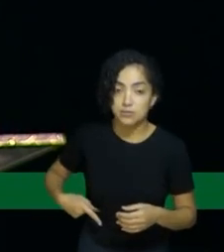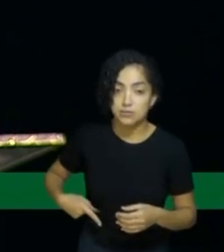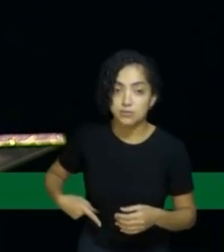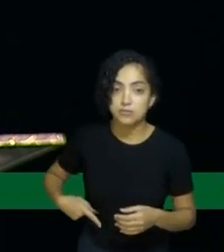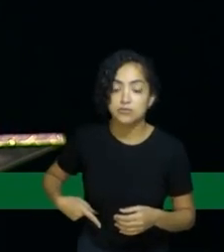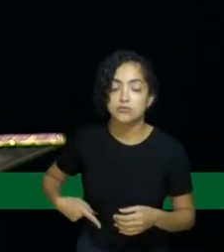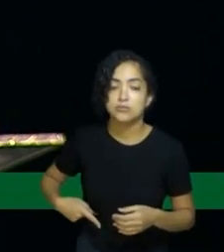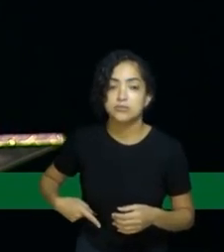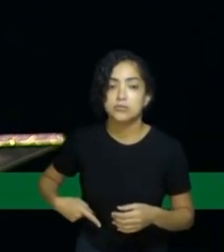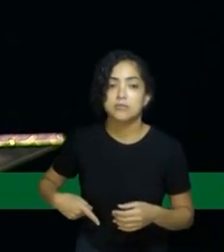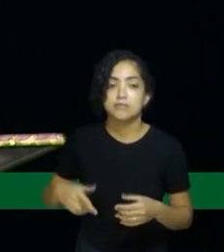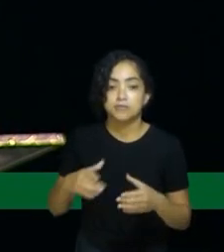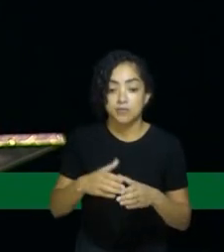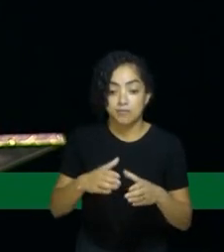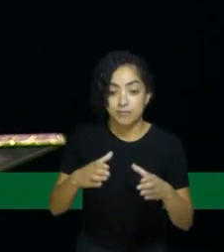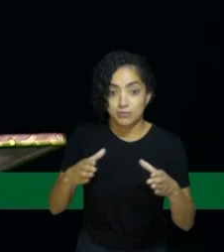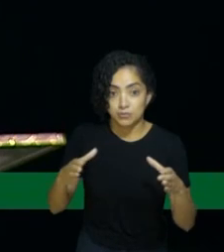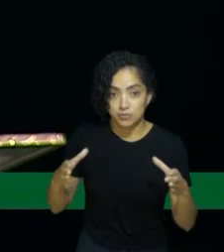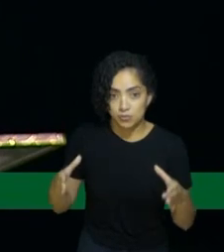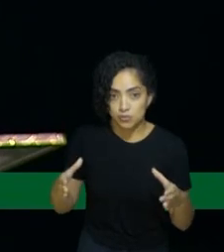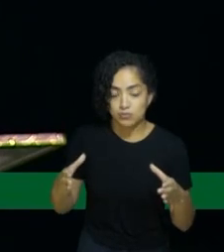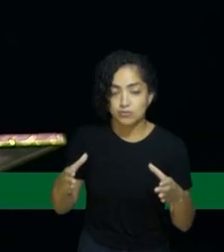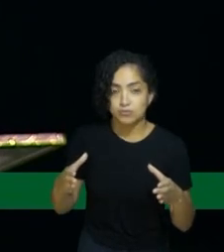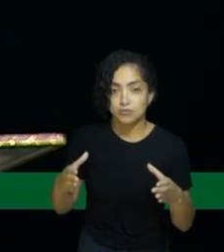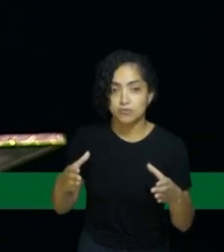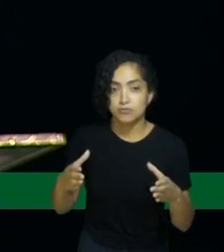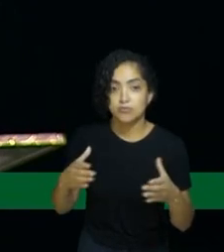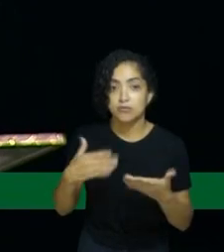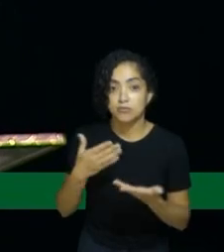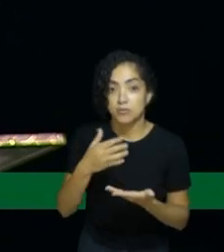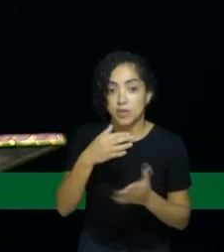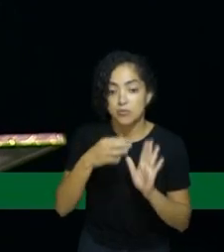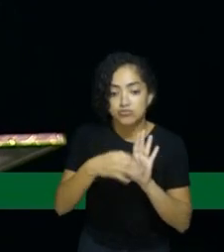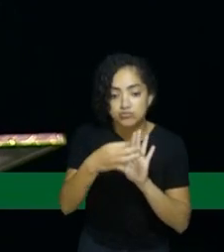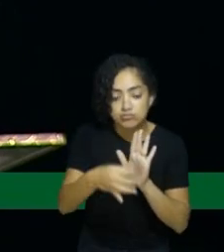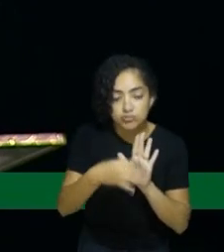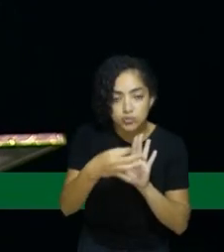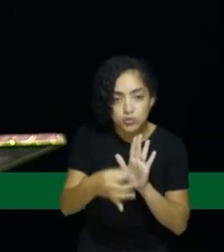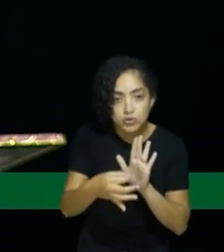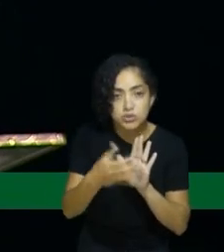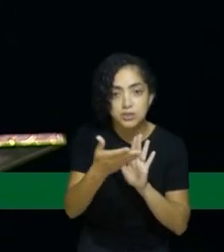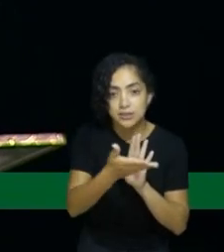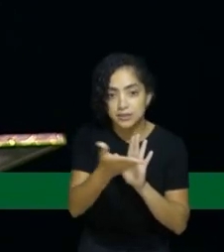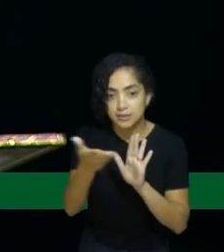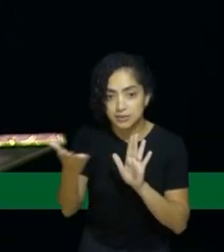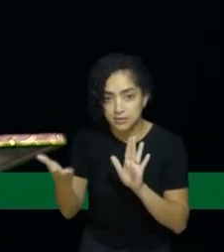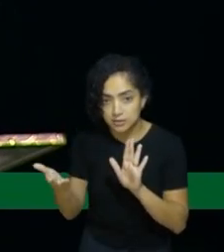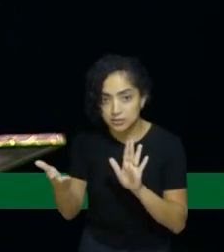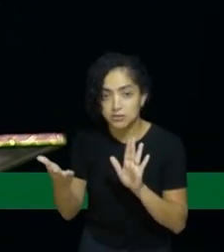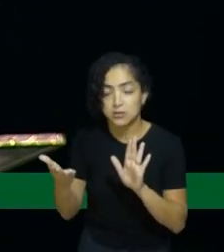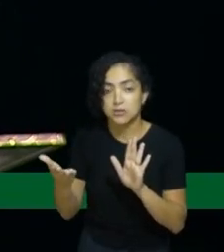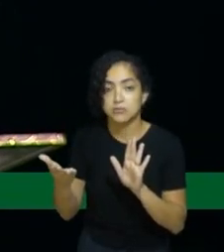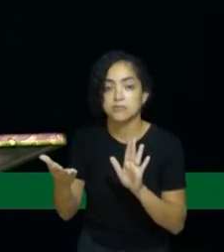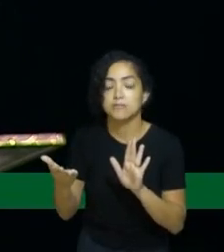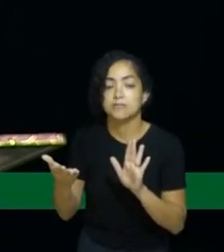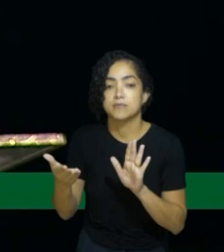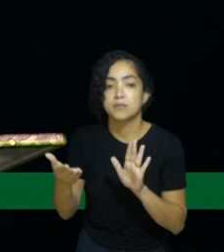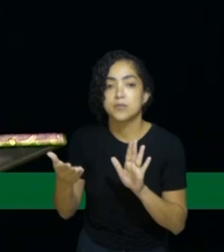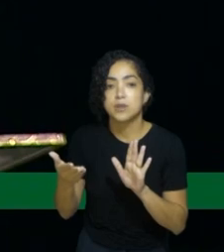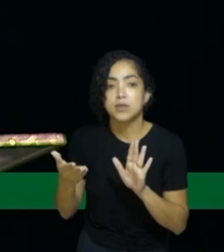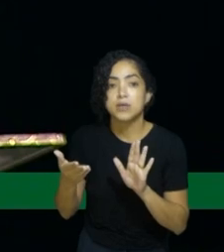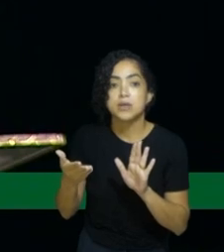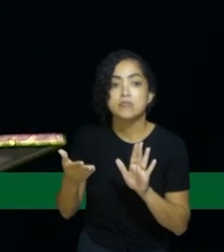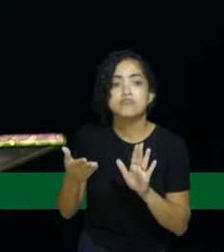Estado eu tomo a liberdade de sugerir para que aqueles que ainda não o fizeram